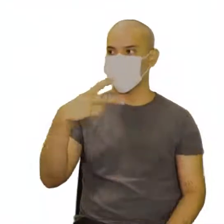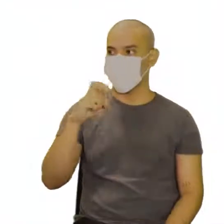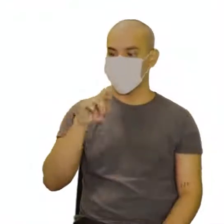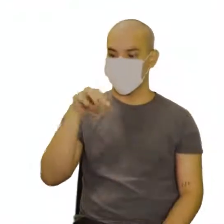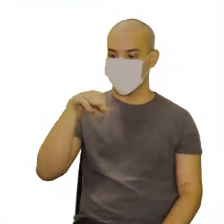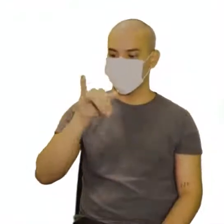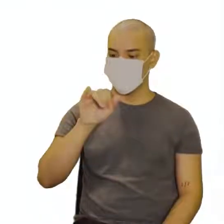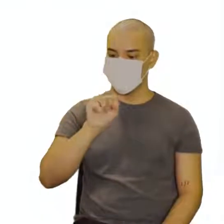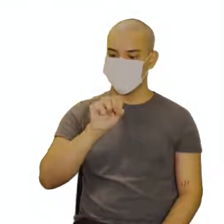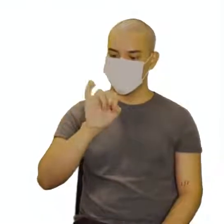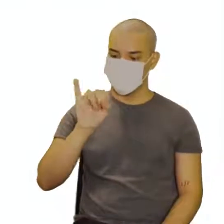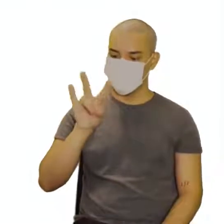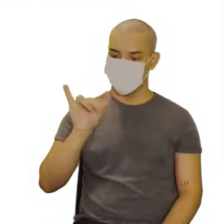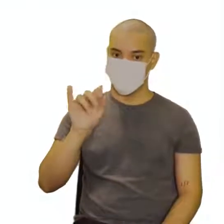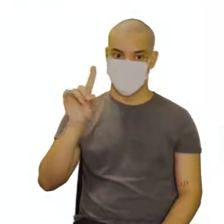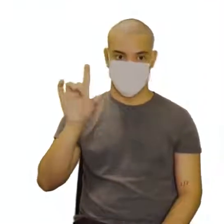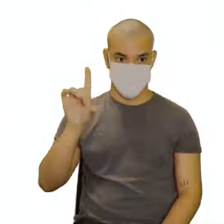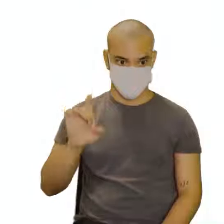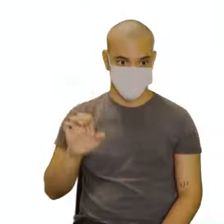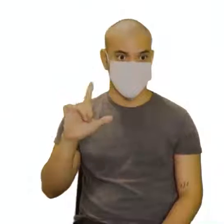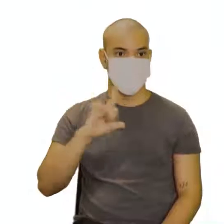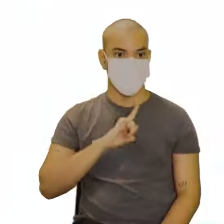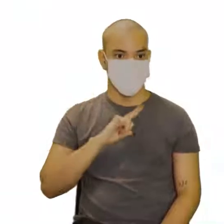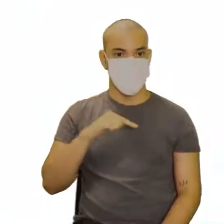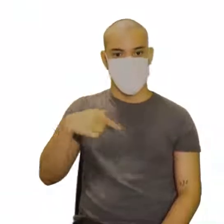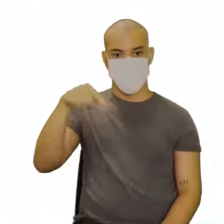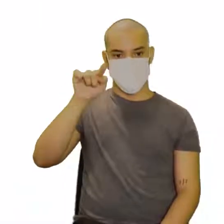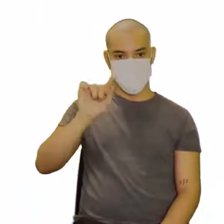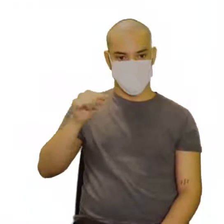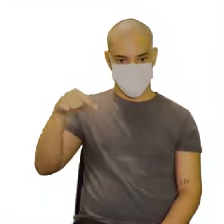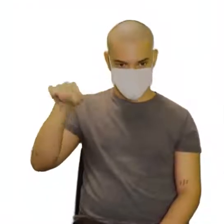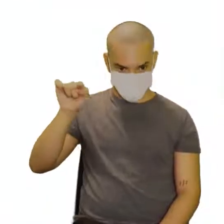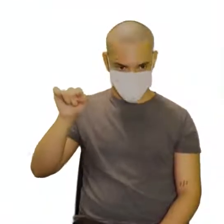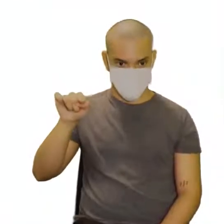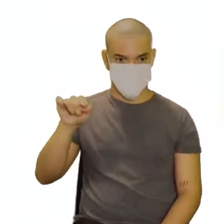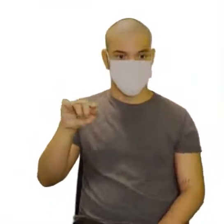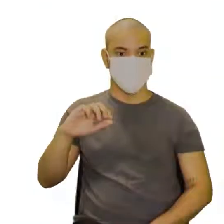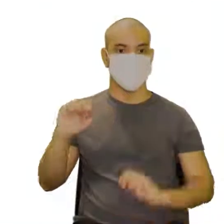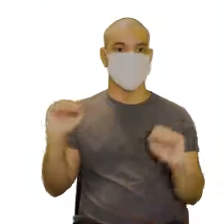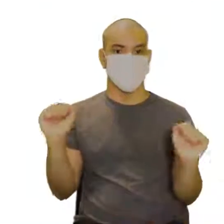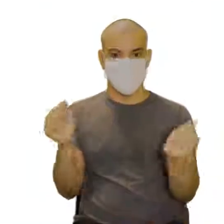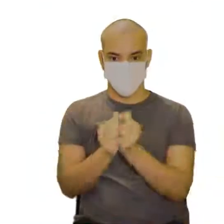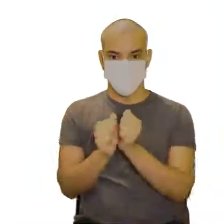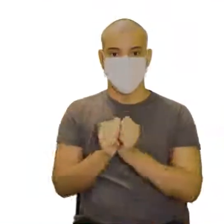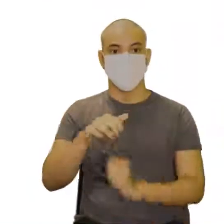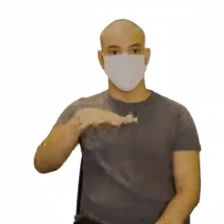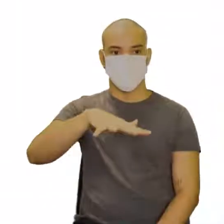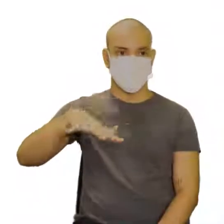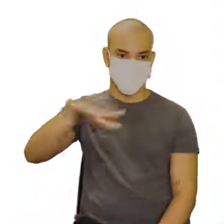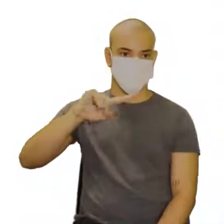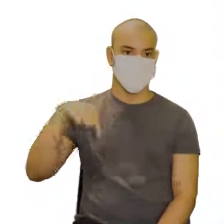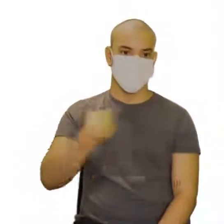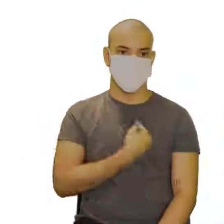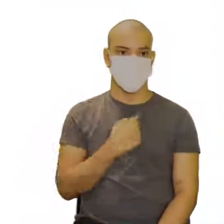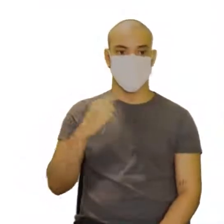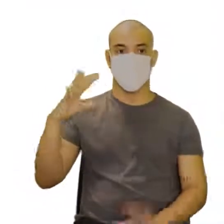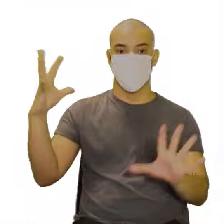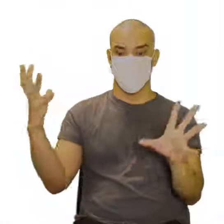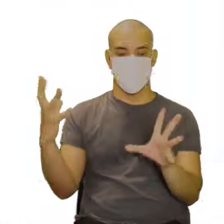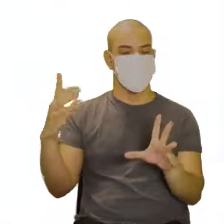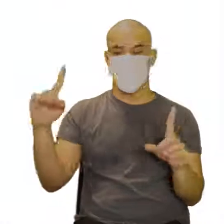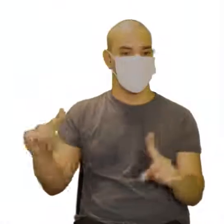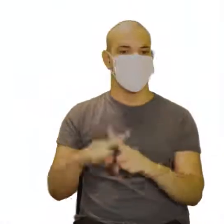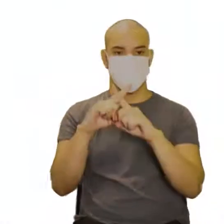80 micro, tá aqui o micro Faraday por metro. Como eu falei para vocês, a área a gente multiplica